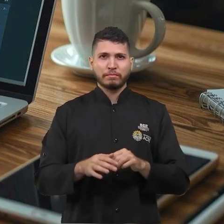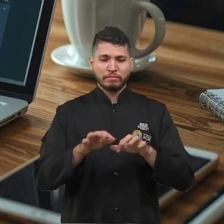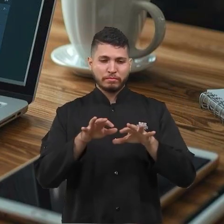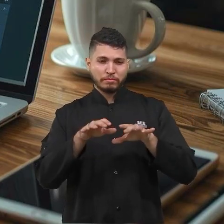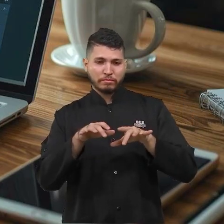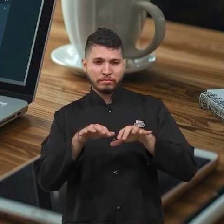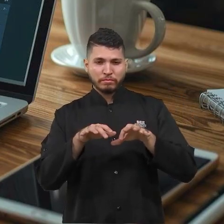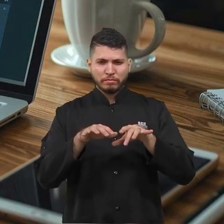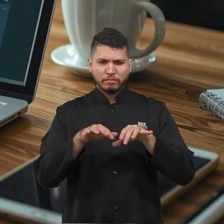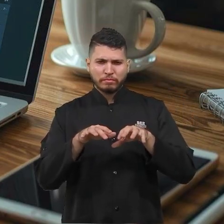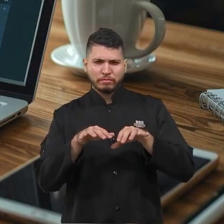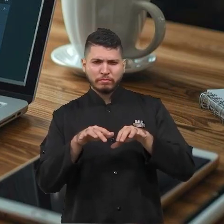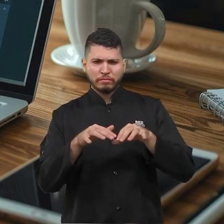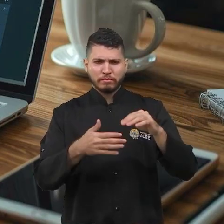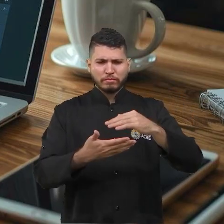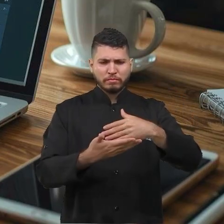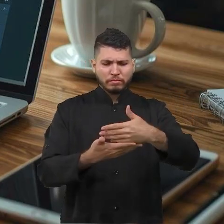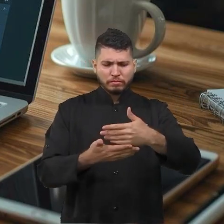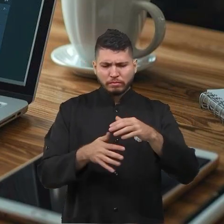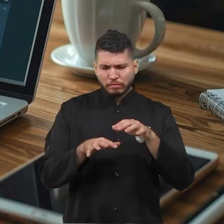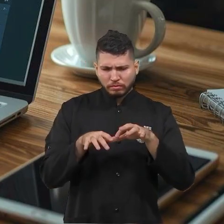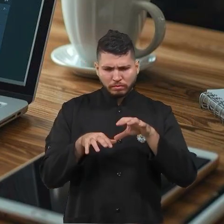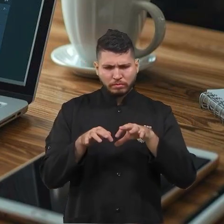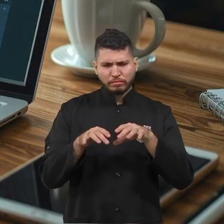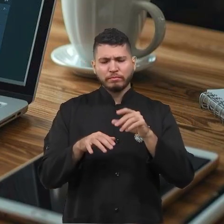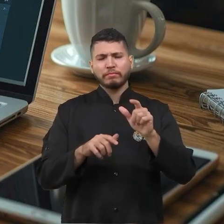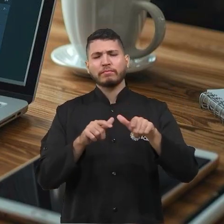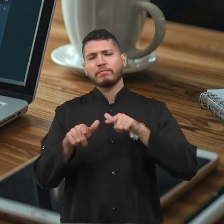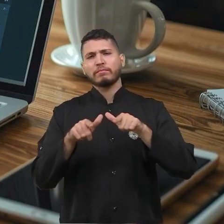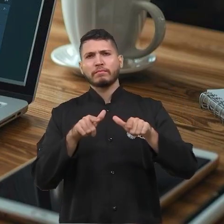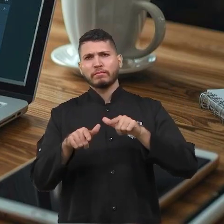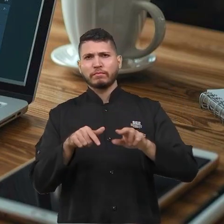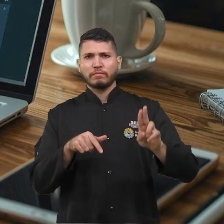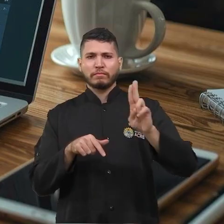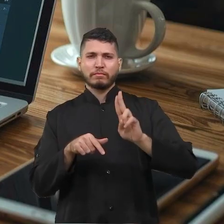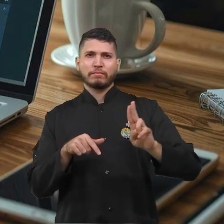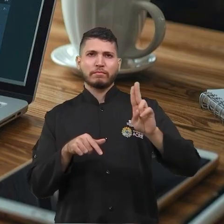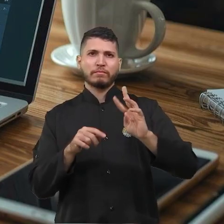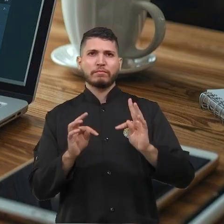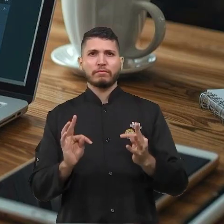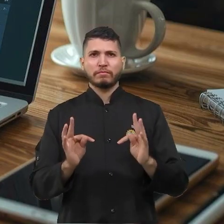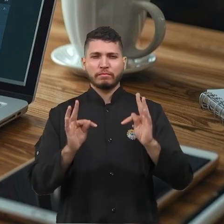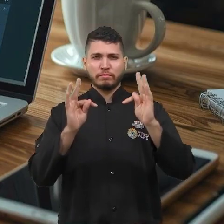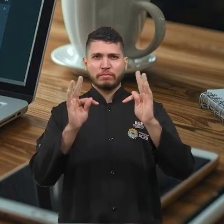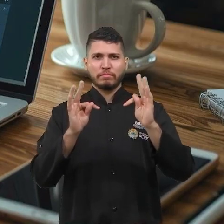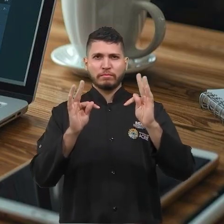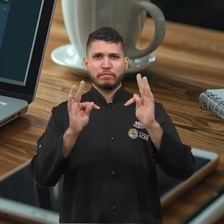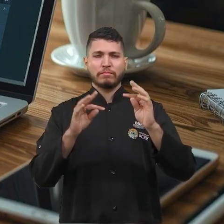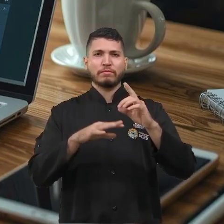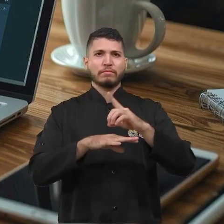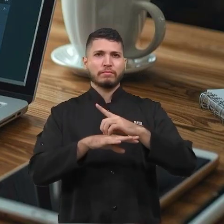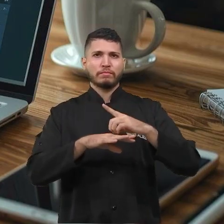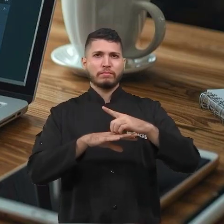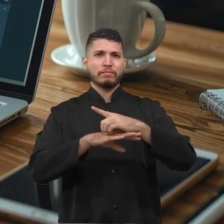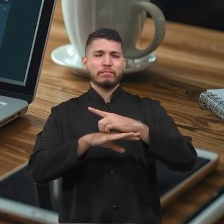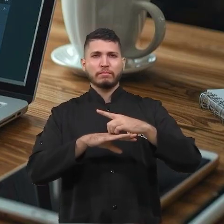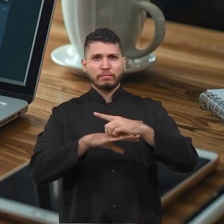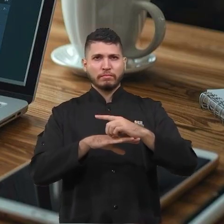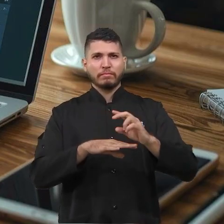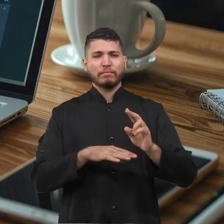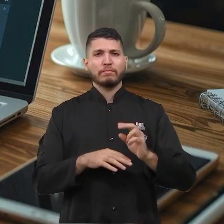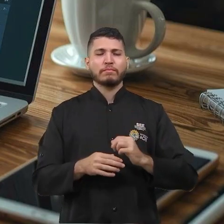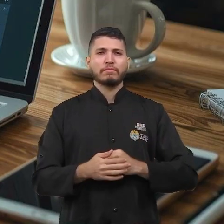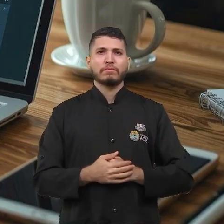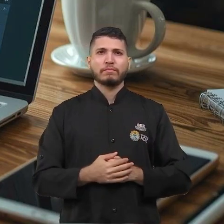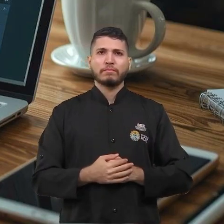forma, trabalhando. Então, ela está ali trabalhando, utilizando uma uma tecnologia digital, utilizando